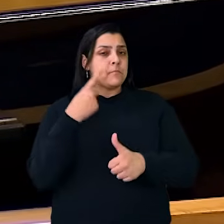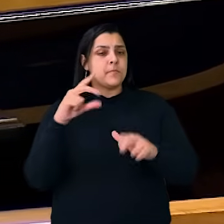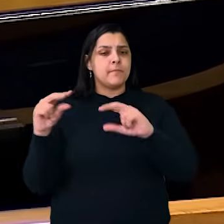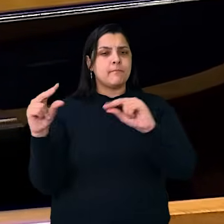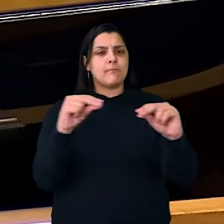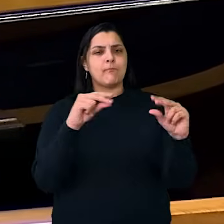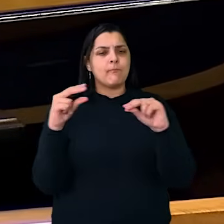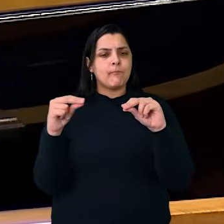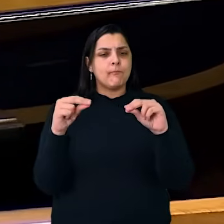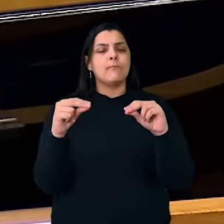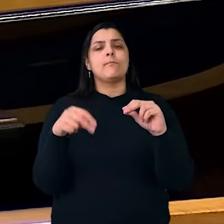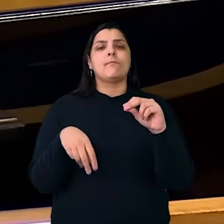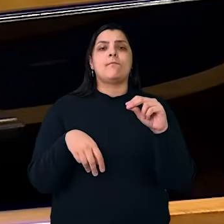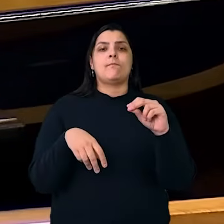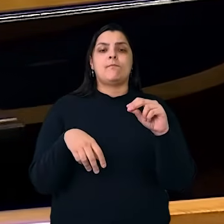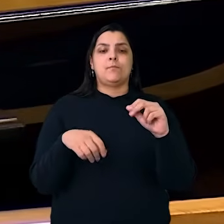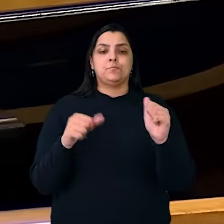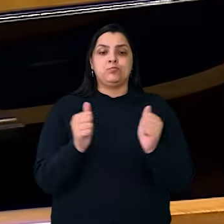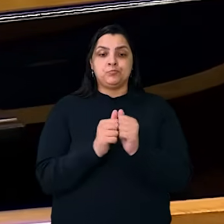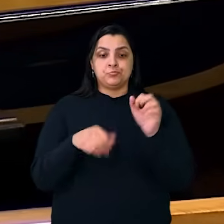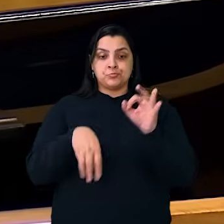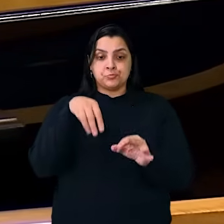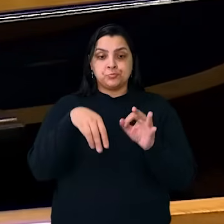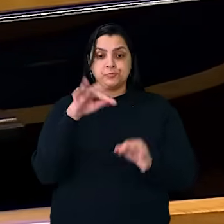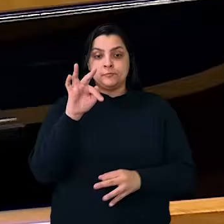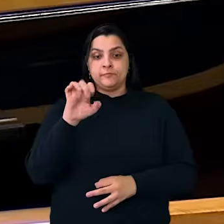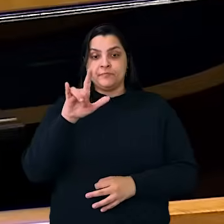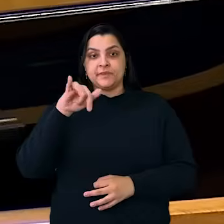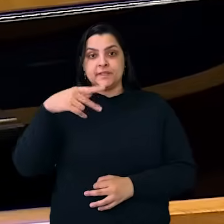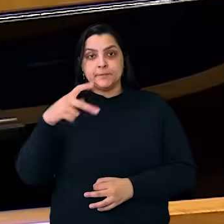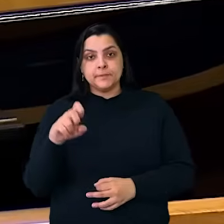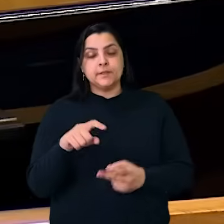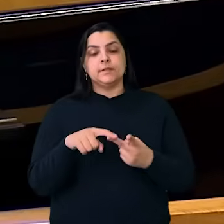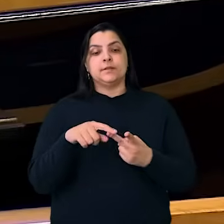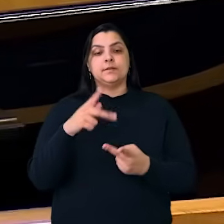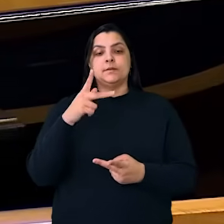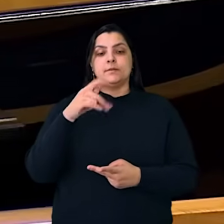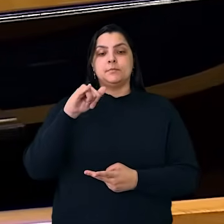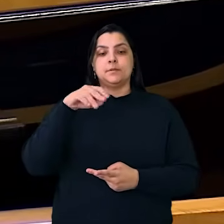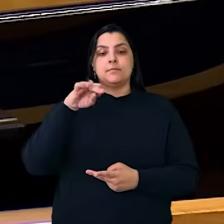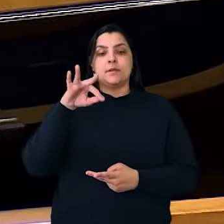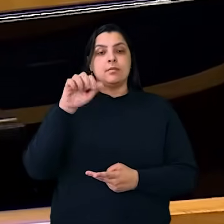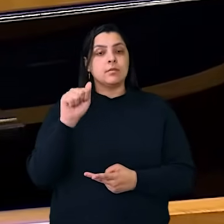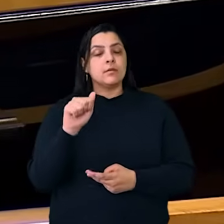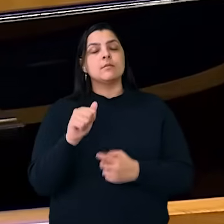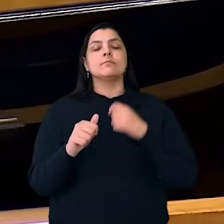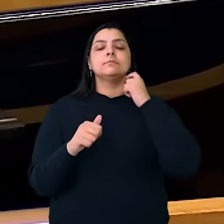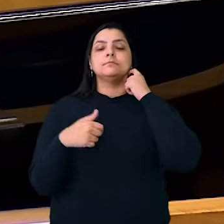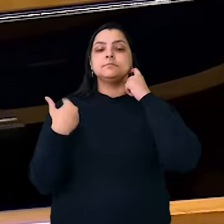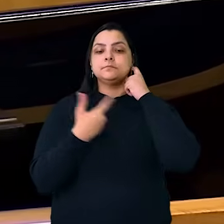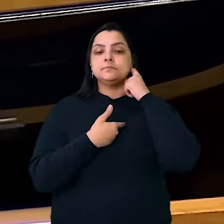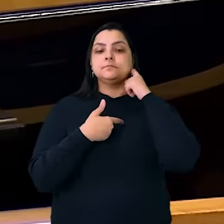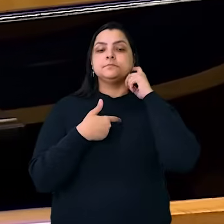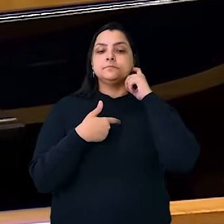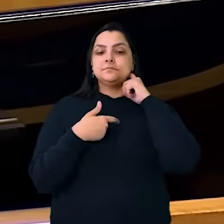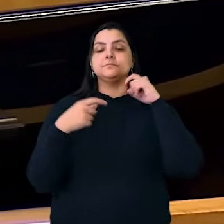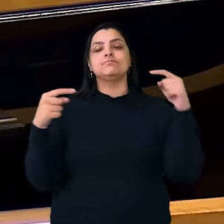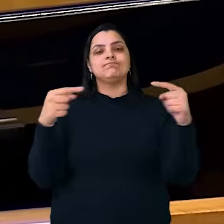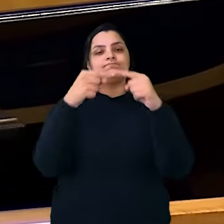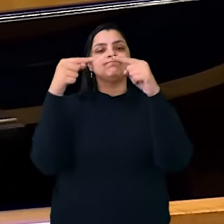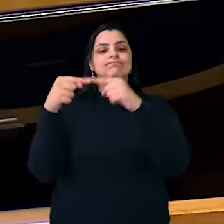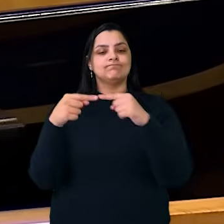conversas informais com o ministro Felipe, com o ministro Pimenta, viu-se que há